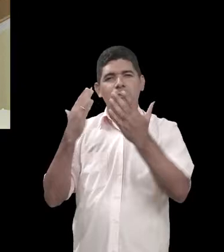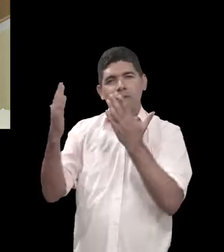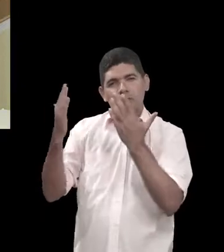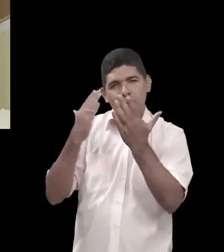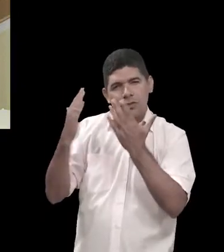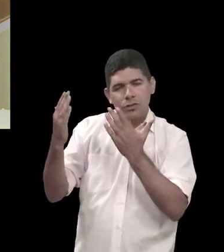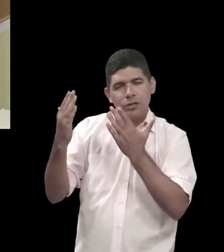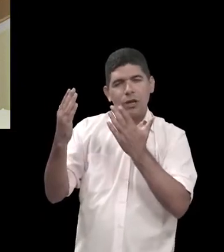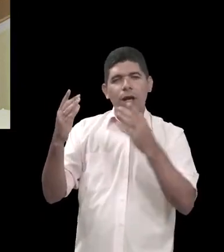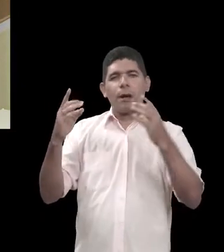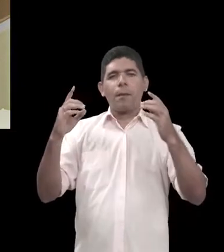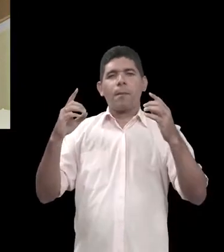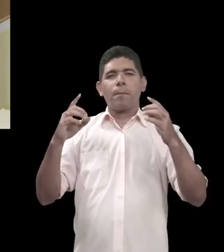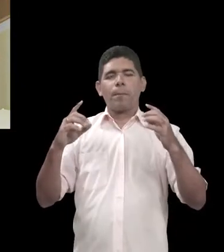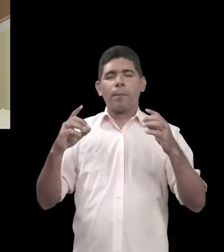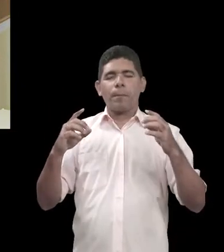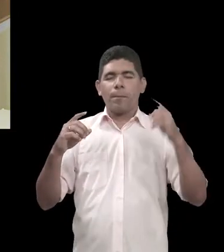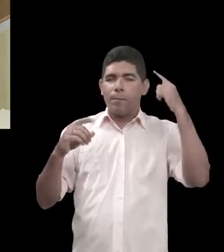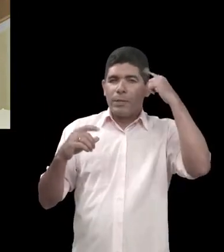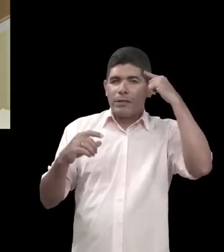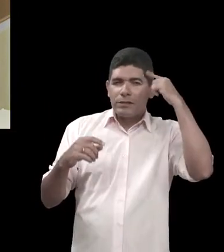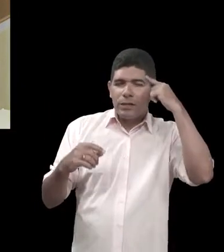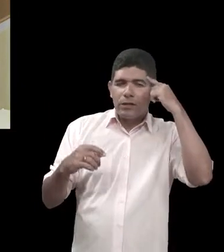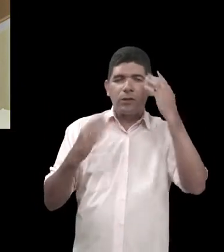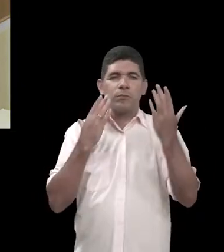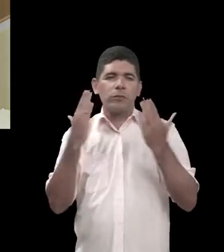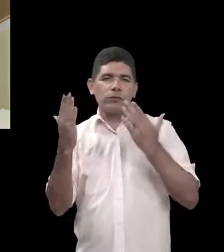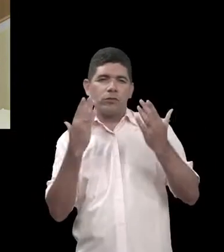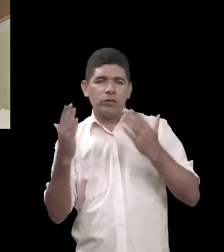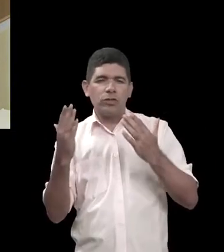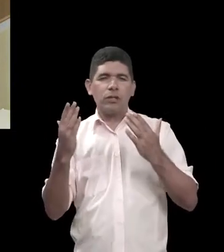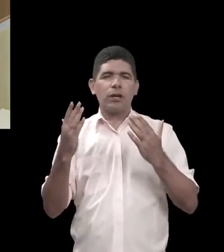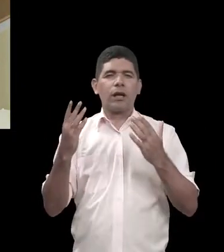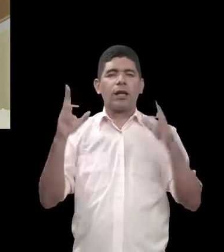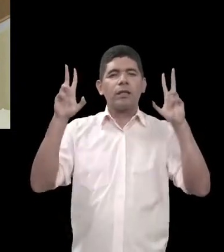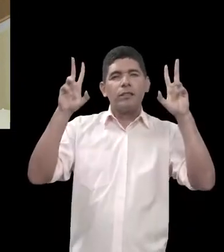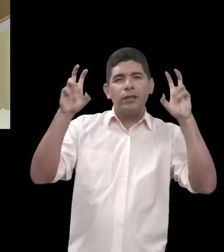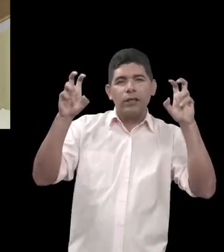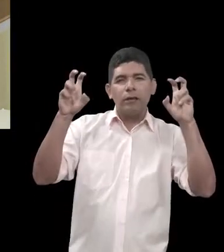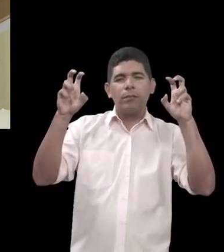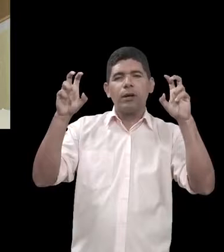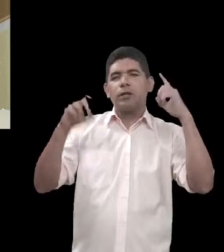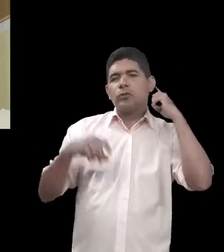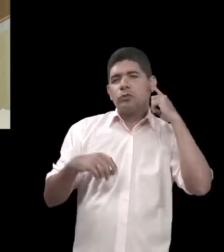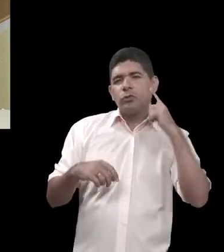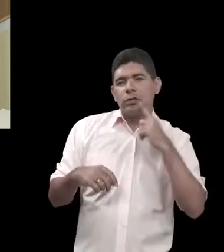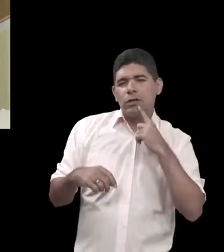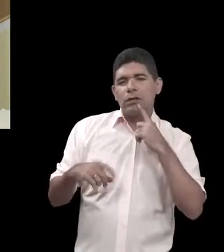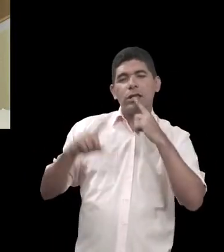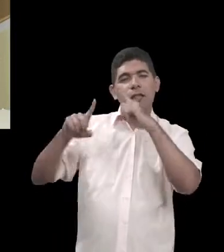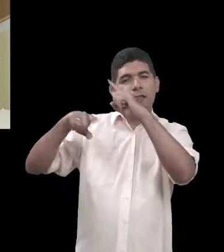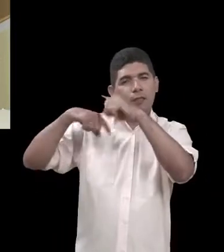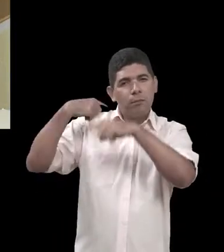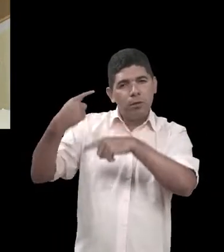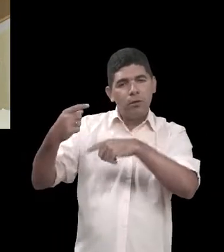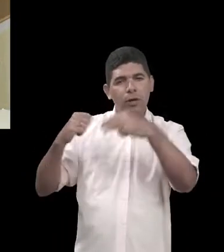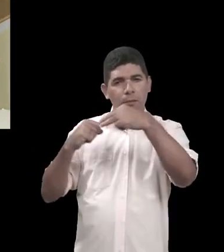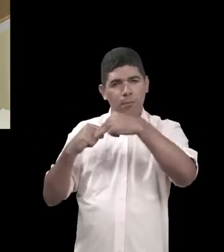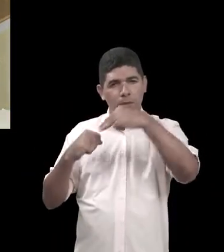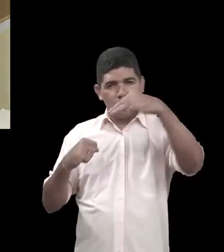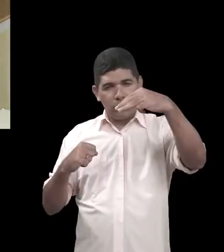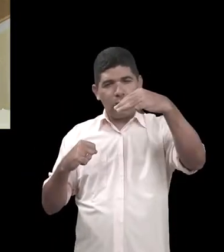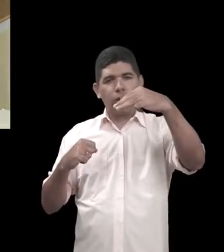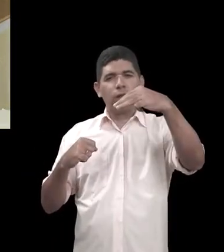da surdez, qual o trabalho que ela desenvolve, e partindo disso eu fui para o mestrado já para estudar o atendimento clínico de pessoas